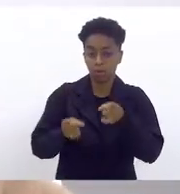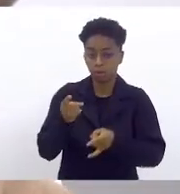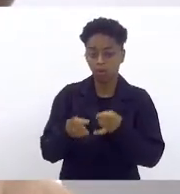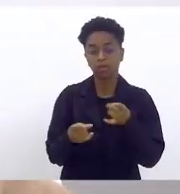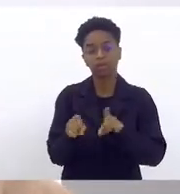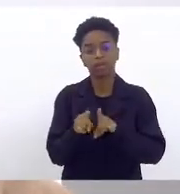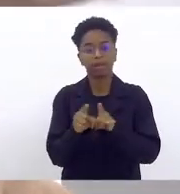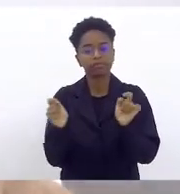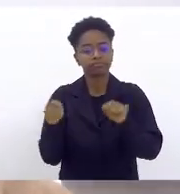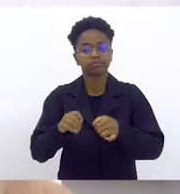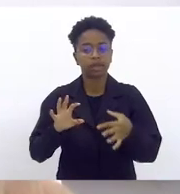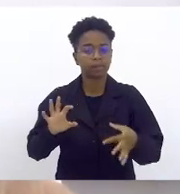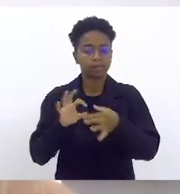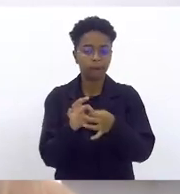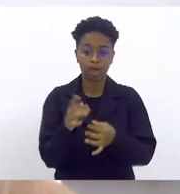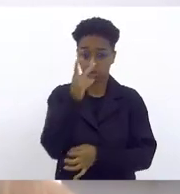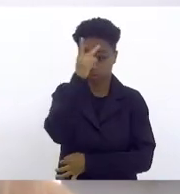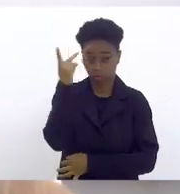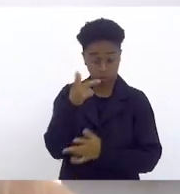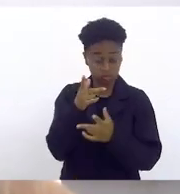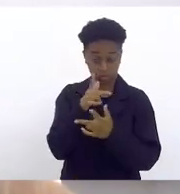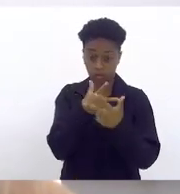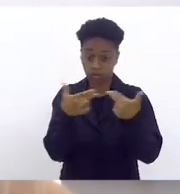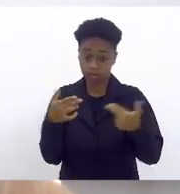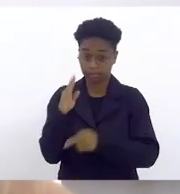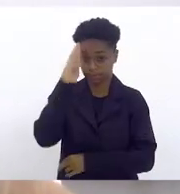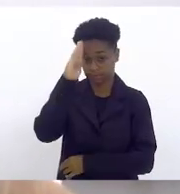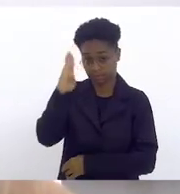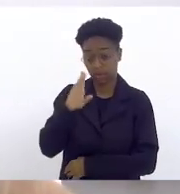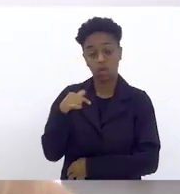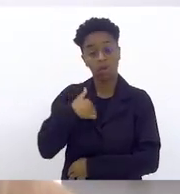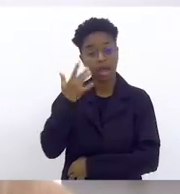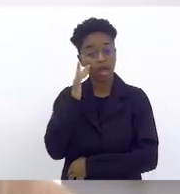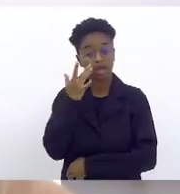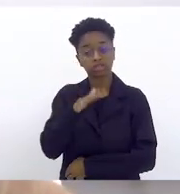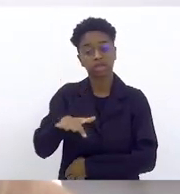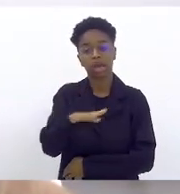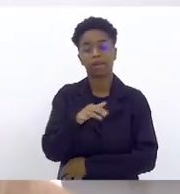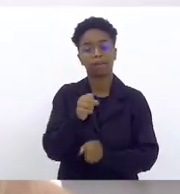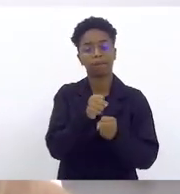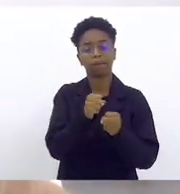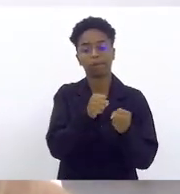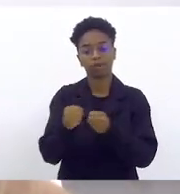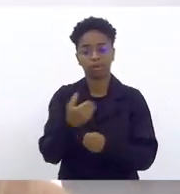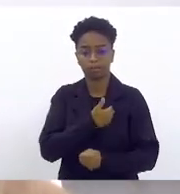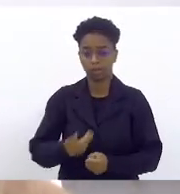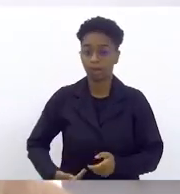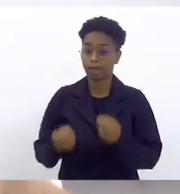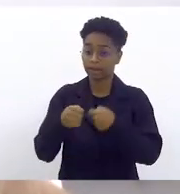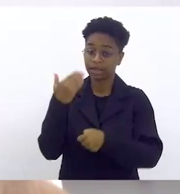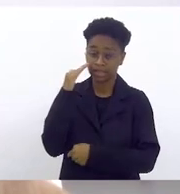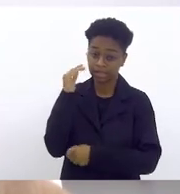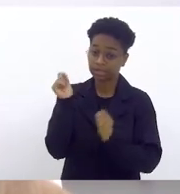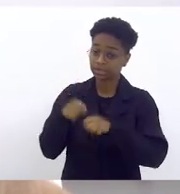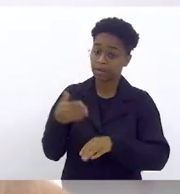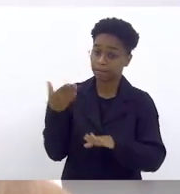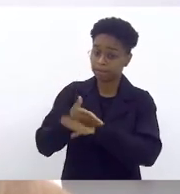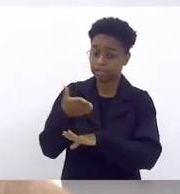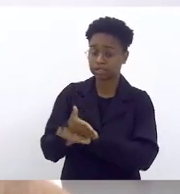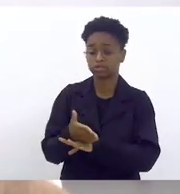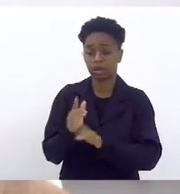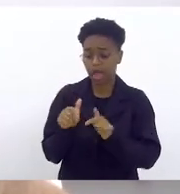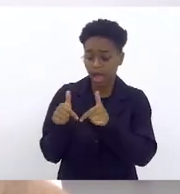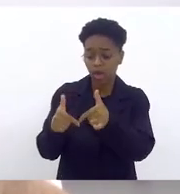nós possamos associar aquilo que é fundamental que eu acho que o poder público precisa entender para participar ativamente Doutor Nelson para concluir